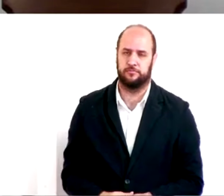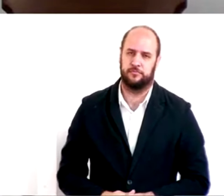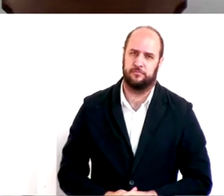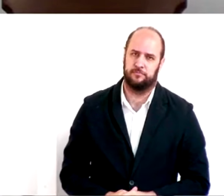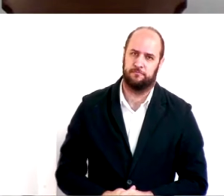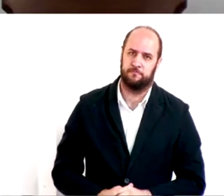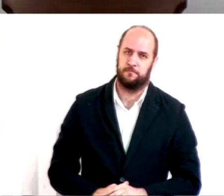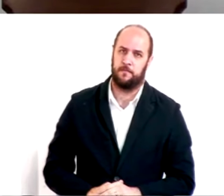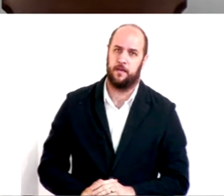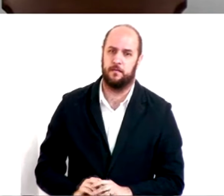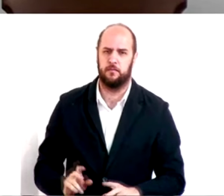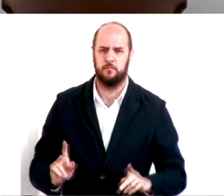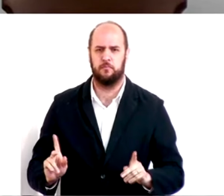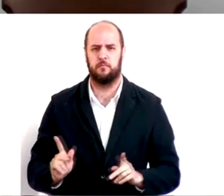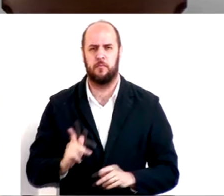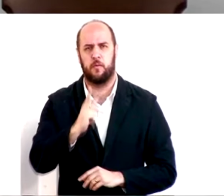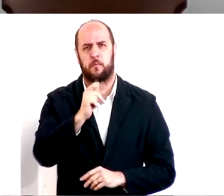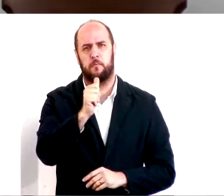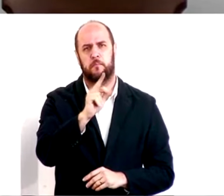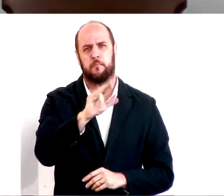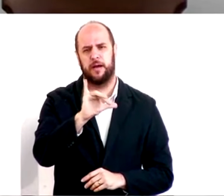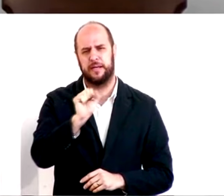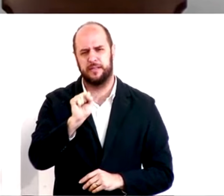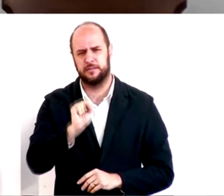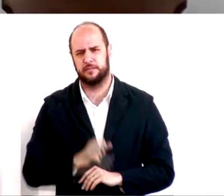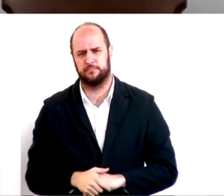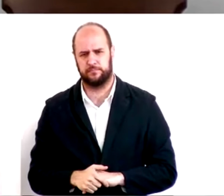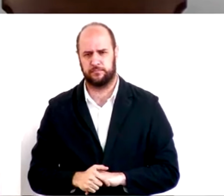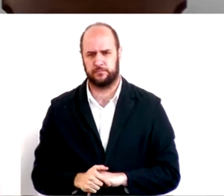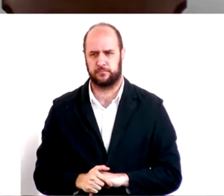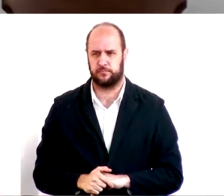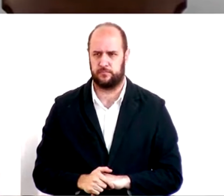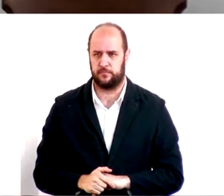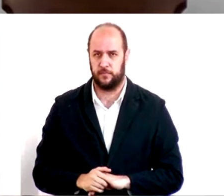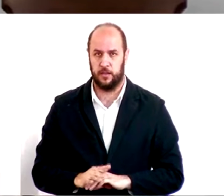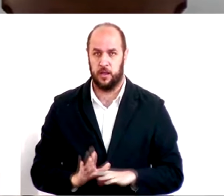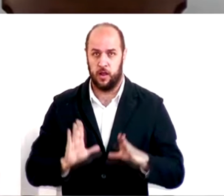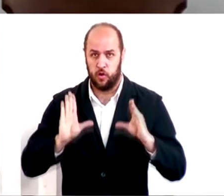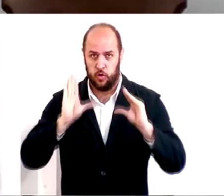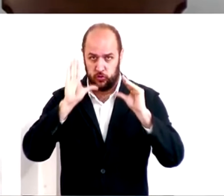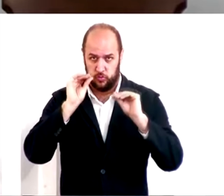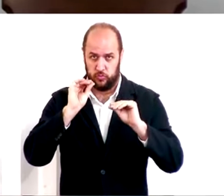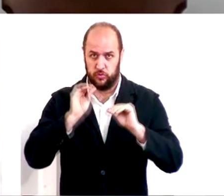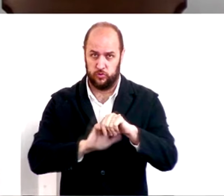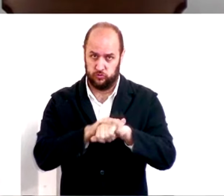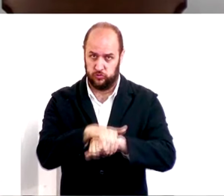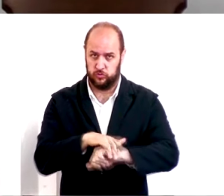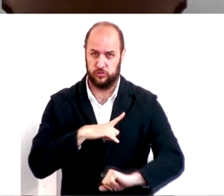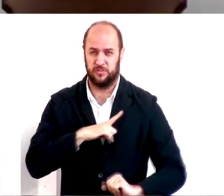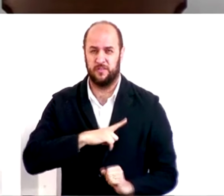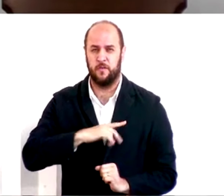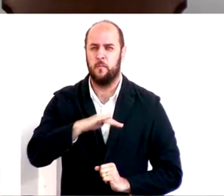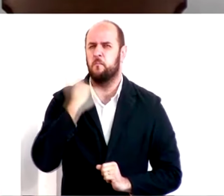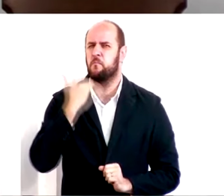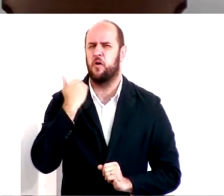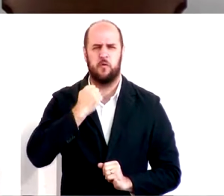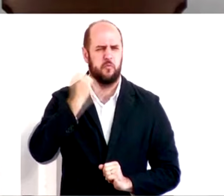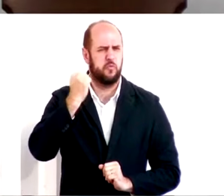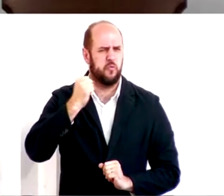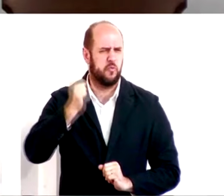Paris, na chamada Noite de São Bartolomeu, em que os huguenotes foram mortos às